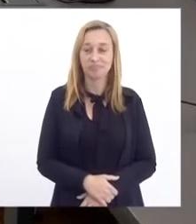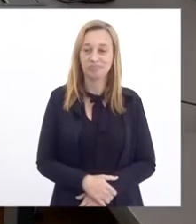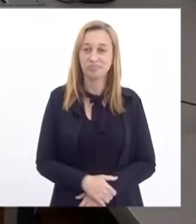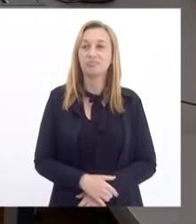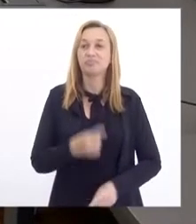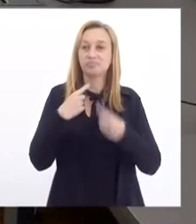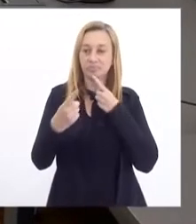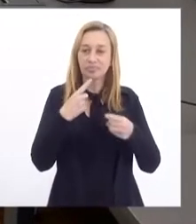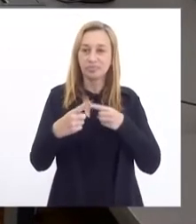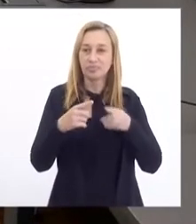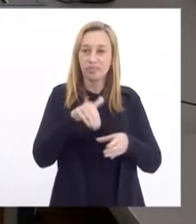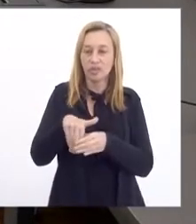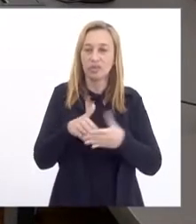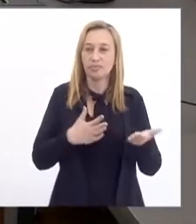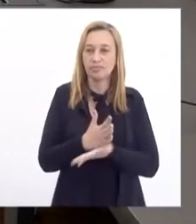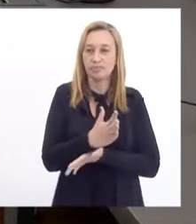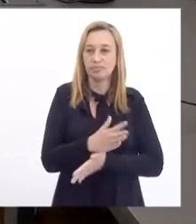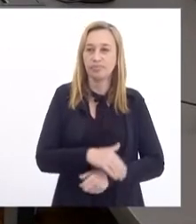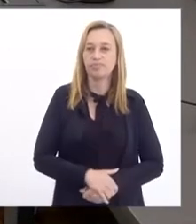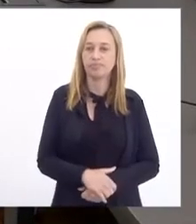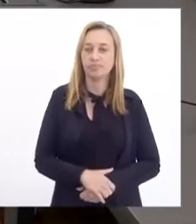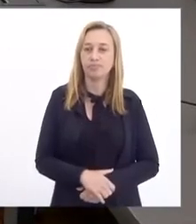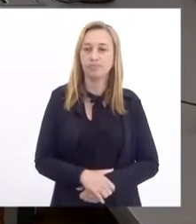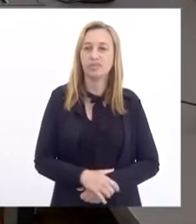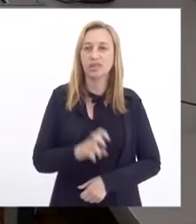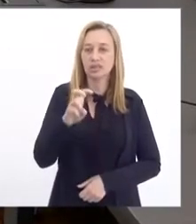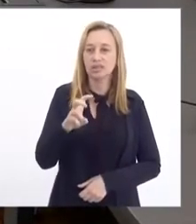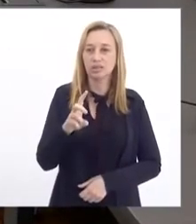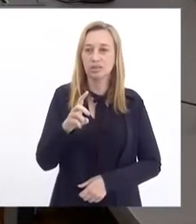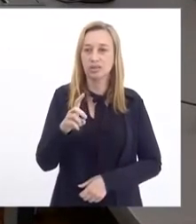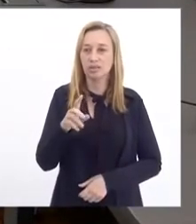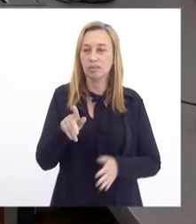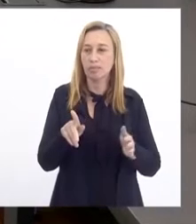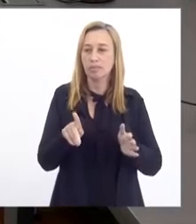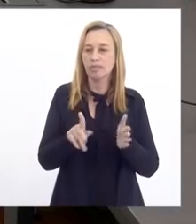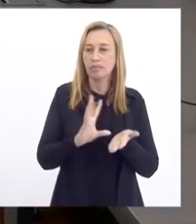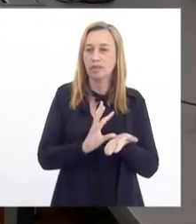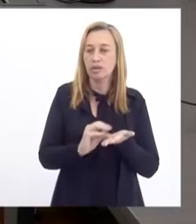discussão e votação, aprovado. Daniel e... 5 da pauta.